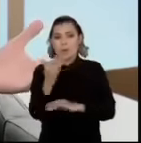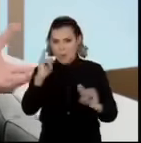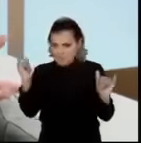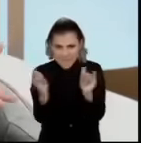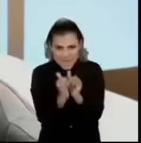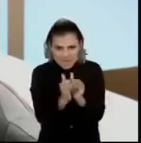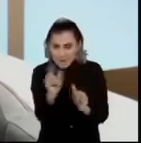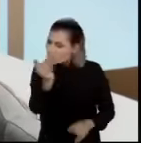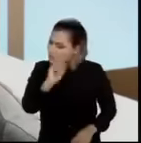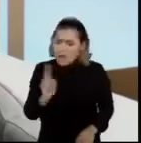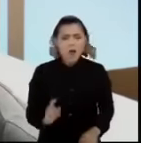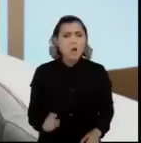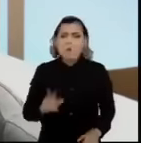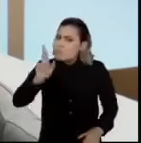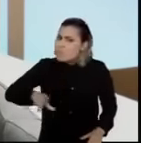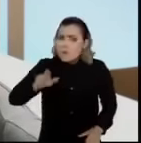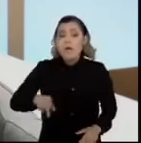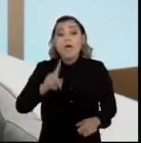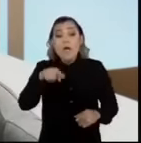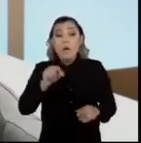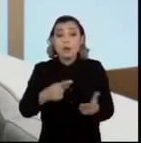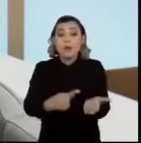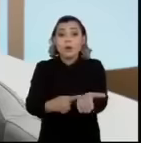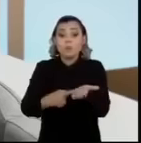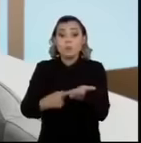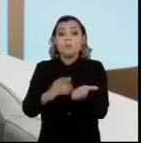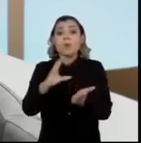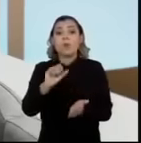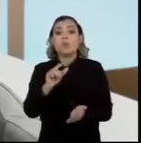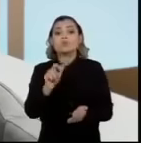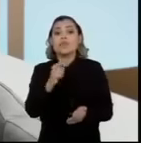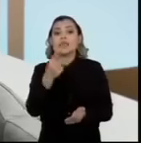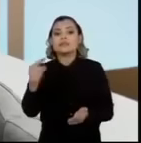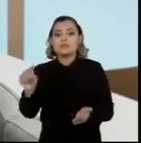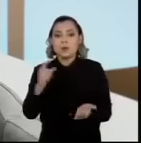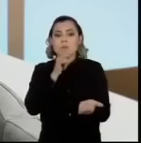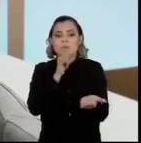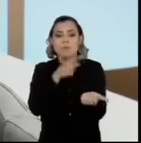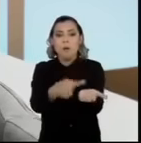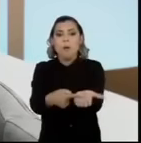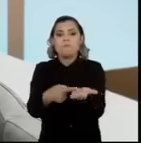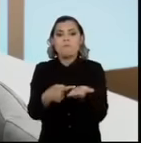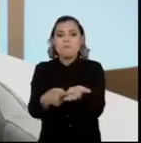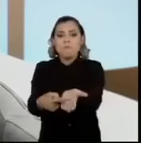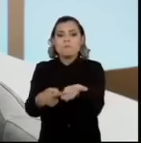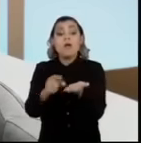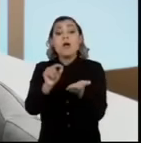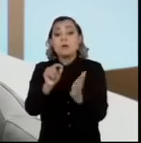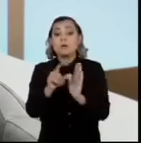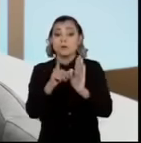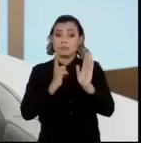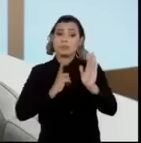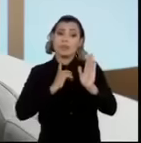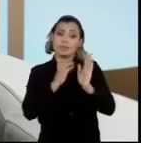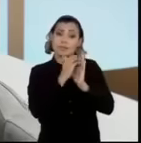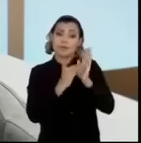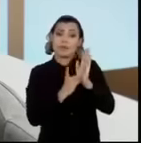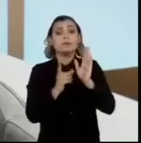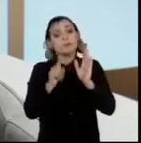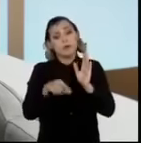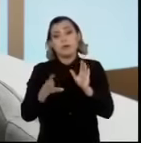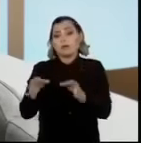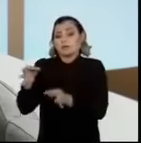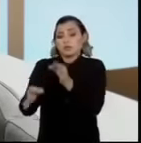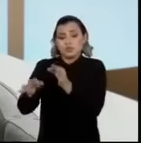perdão nenhum, ao contrário. A conciliação ambiental, a conciliação, né, de maneira geral, ela é um princípio prestigiado pelo Conselho Nacional